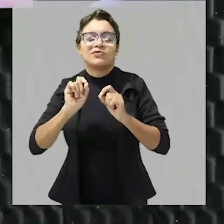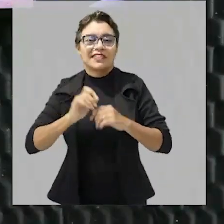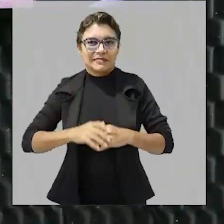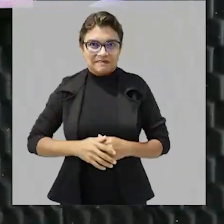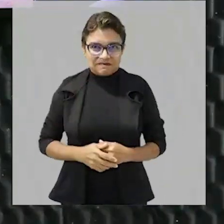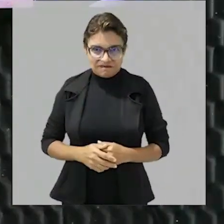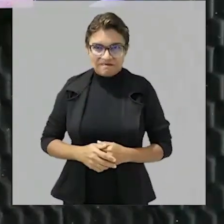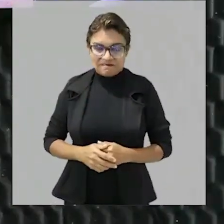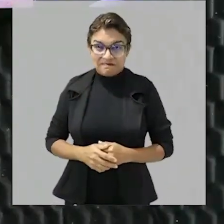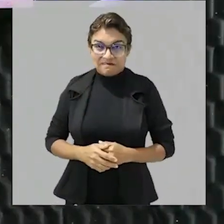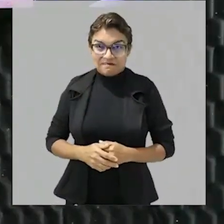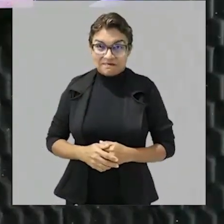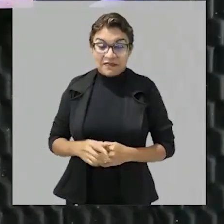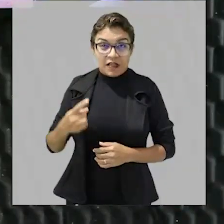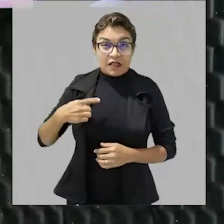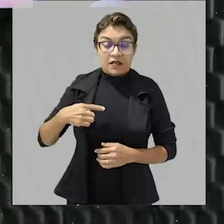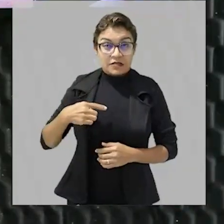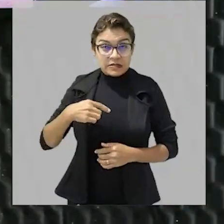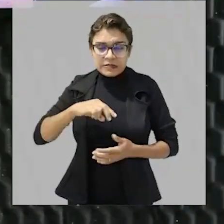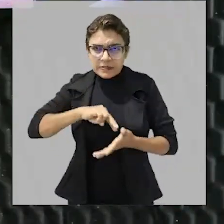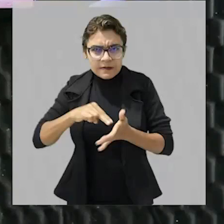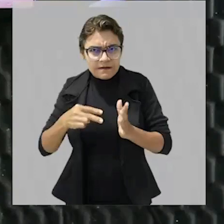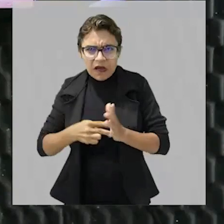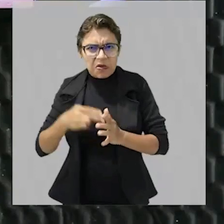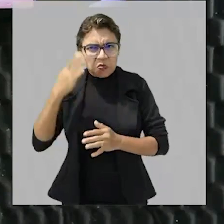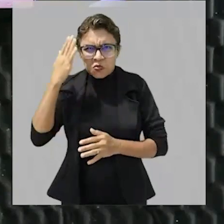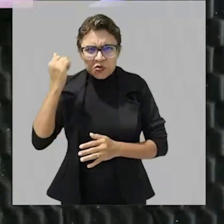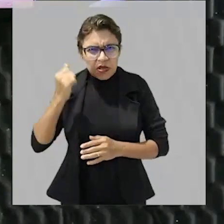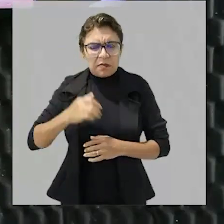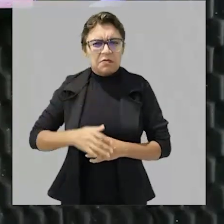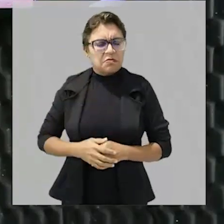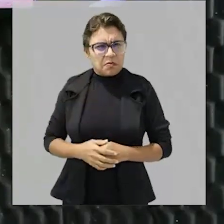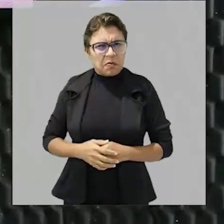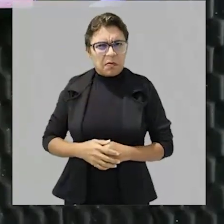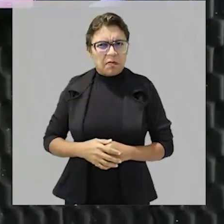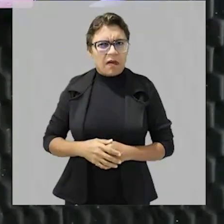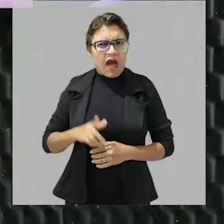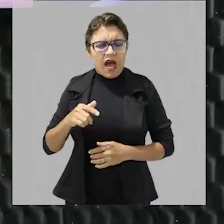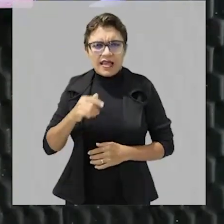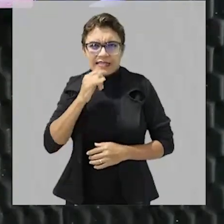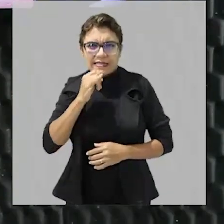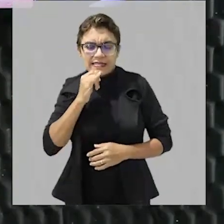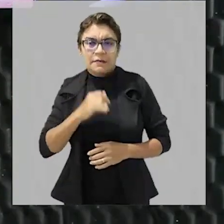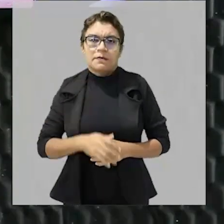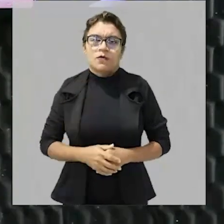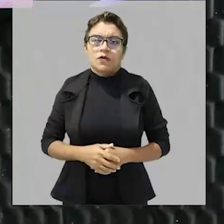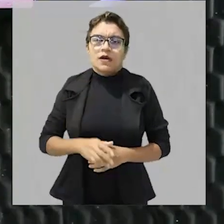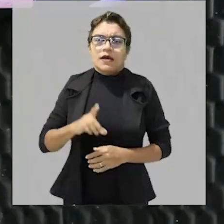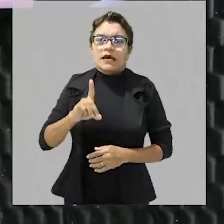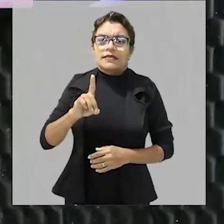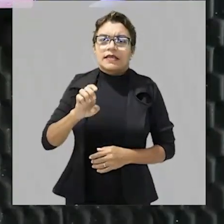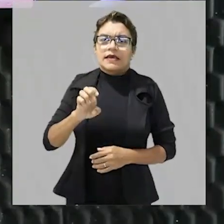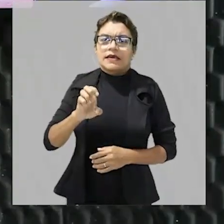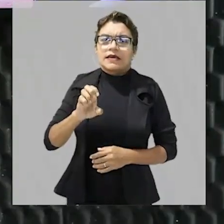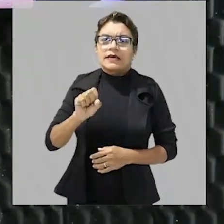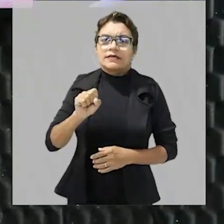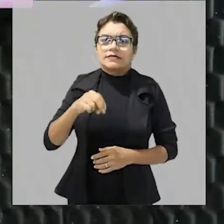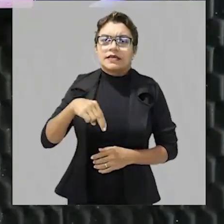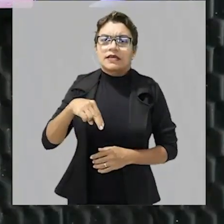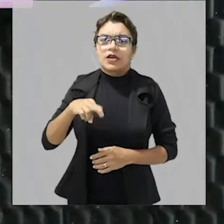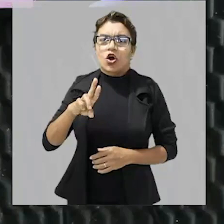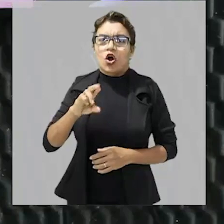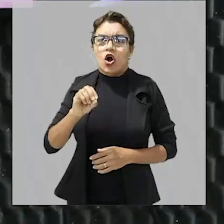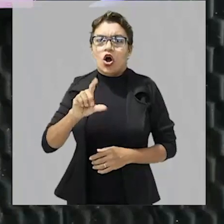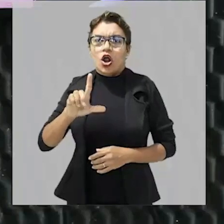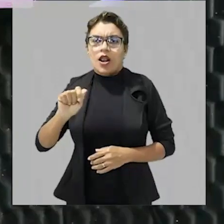bate, soca de ladinho. A nossa aula é sobre sinonímia e antonímia. Eu sou a professora Cacau Sotero,